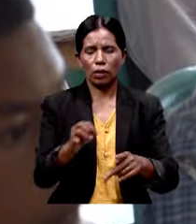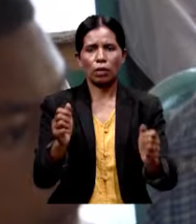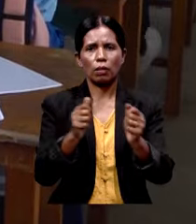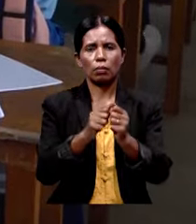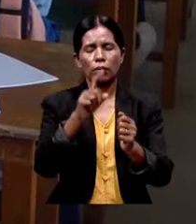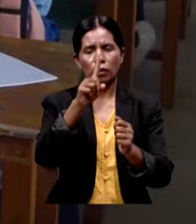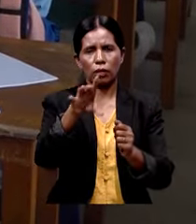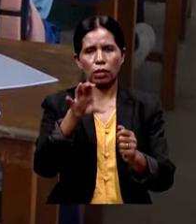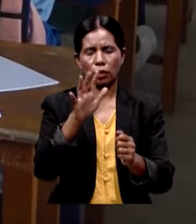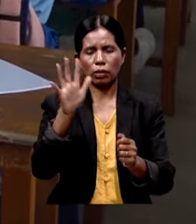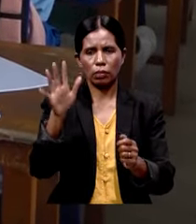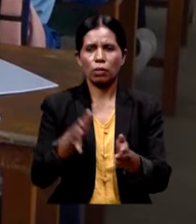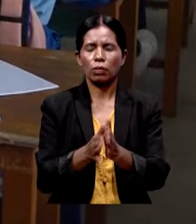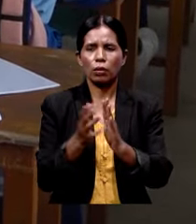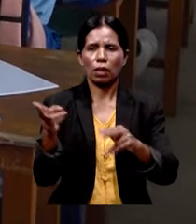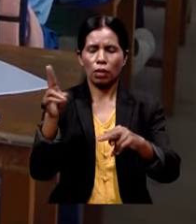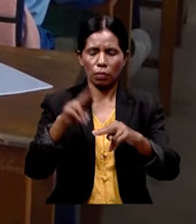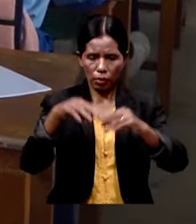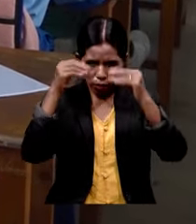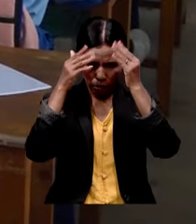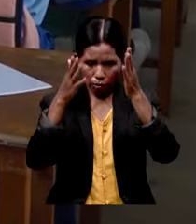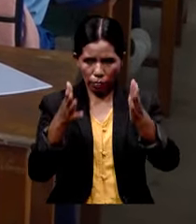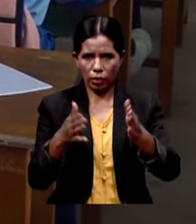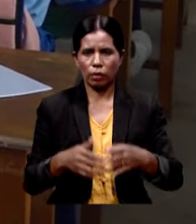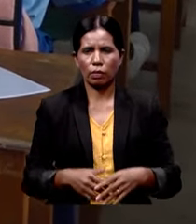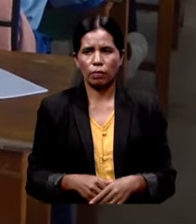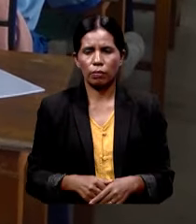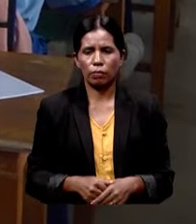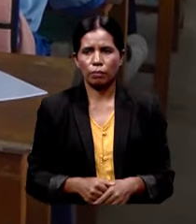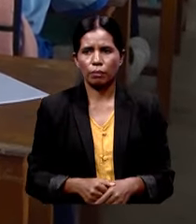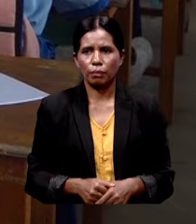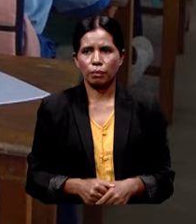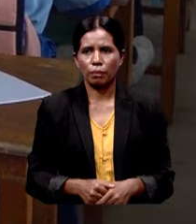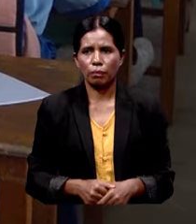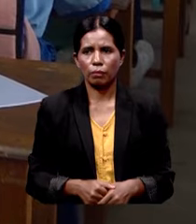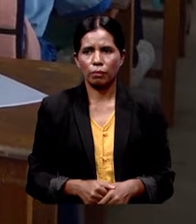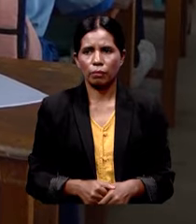ide lima makhusu atau mentatan profesores emerenciana martins lamberto da silva gmn